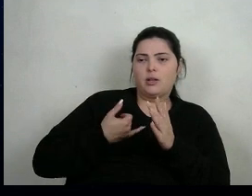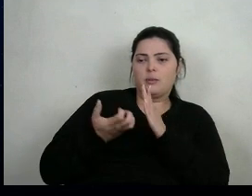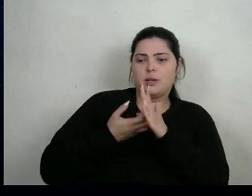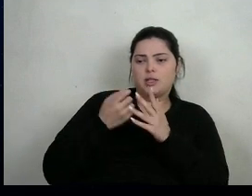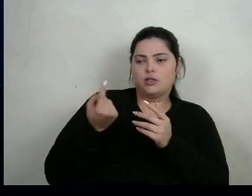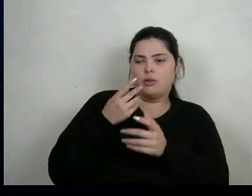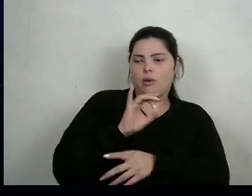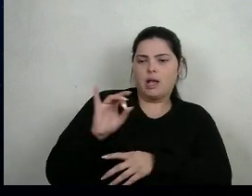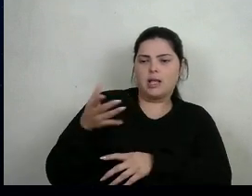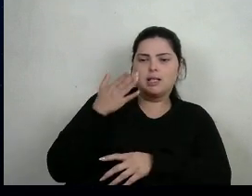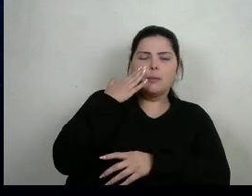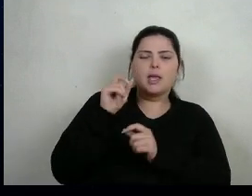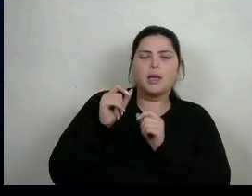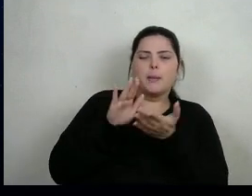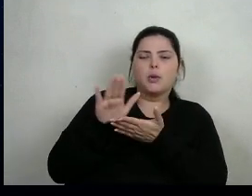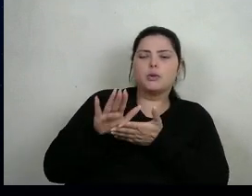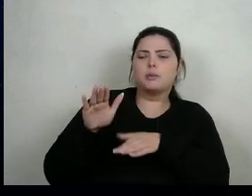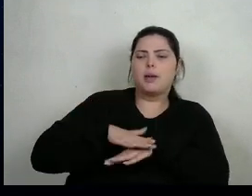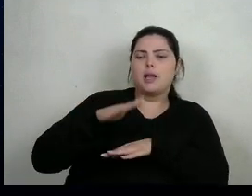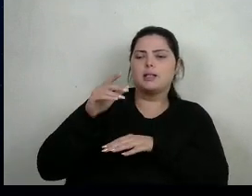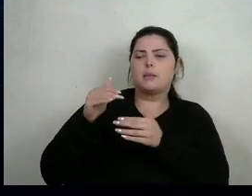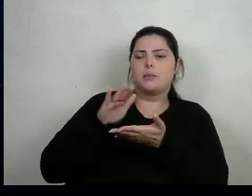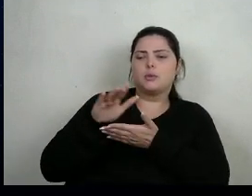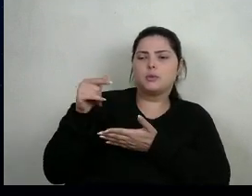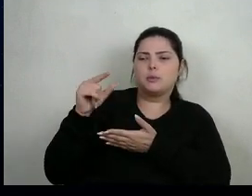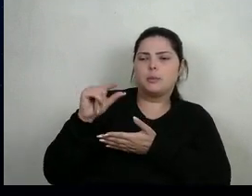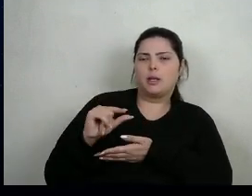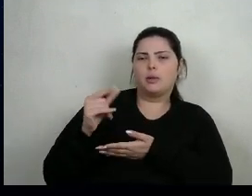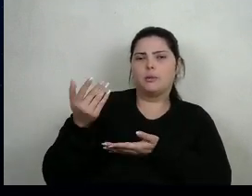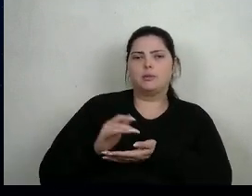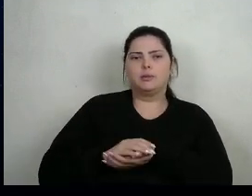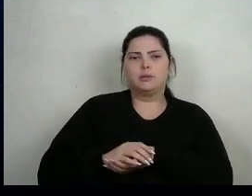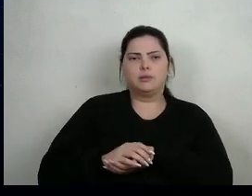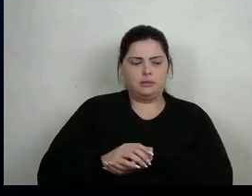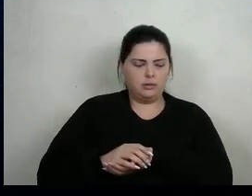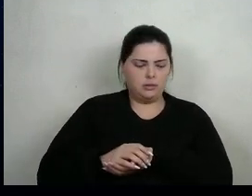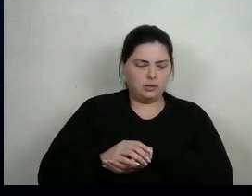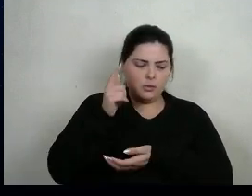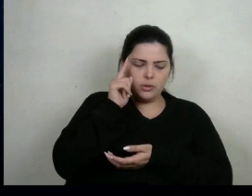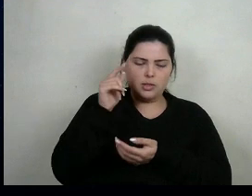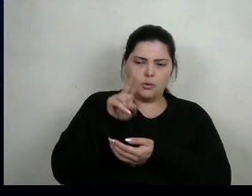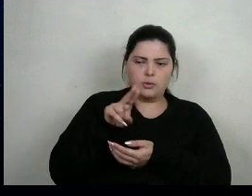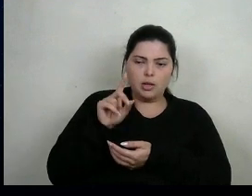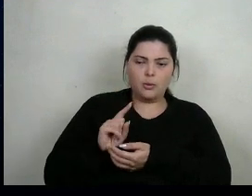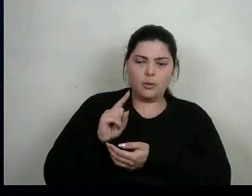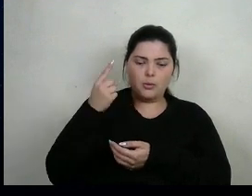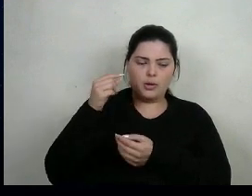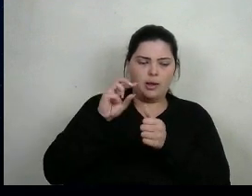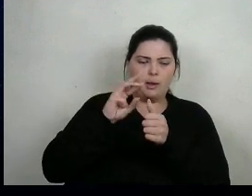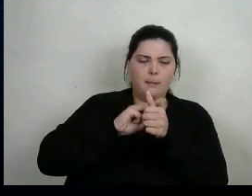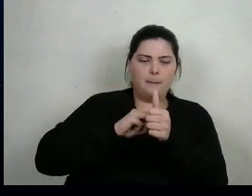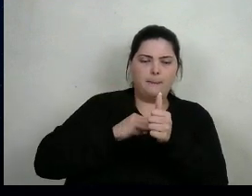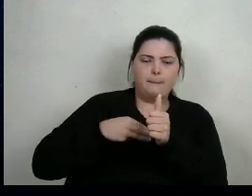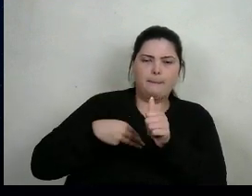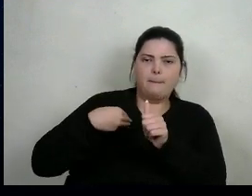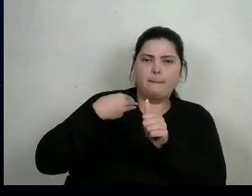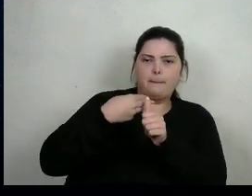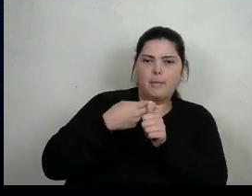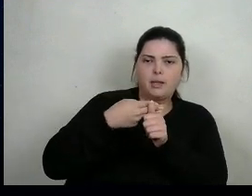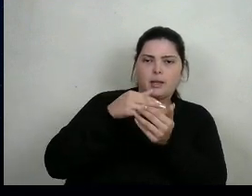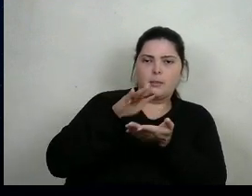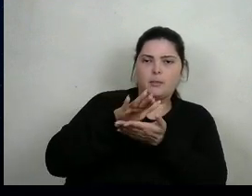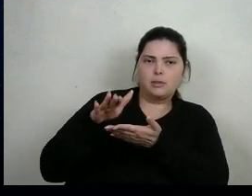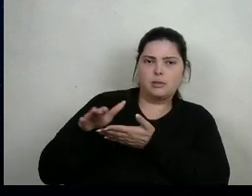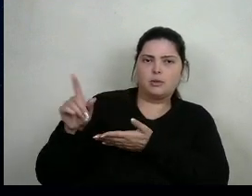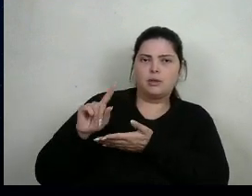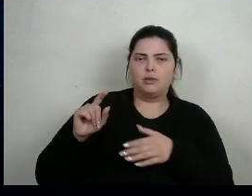quem é que produz mais quem é que produz menos não dá para usar uma única métrica de produtividade Tem muita gente que acredita que